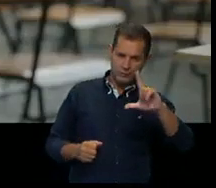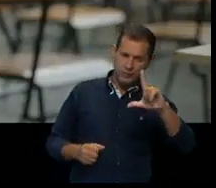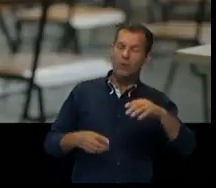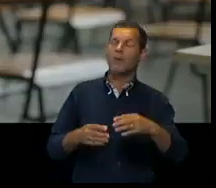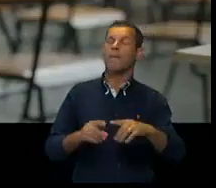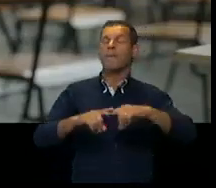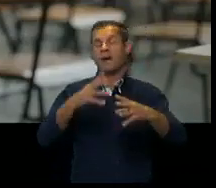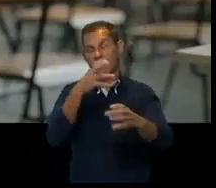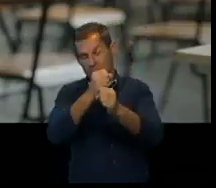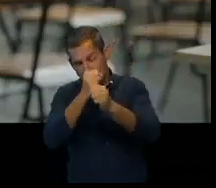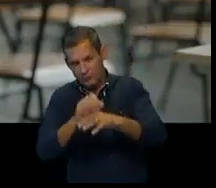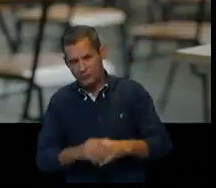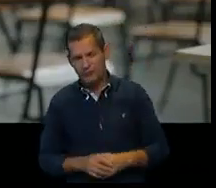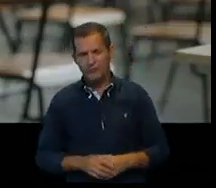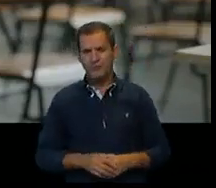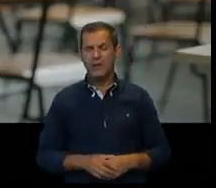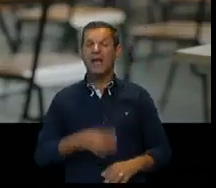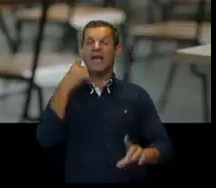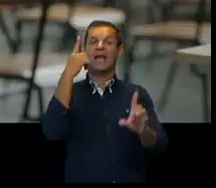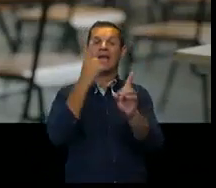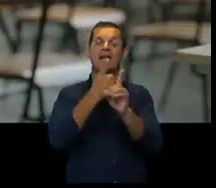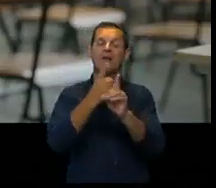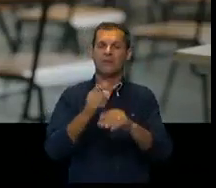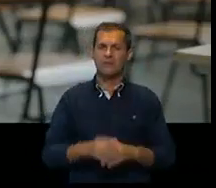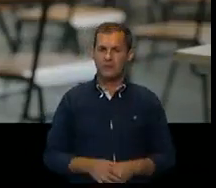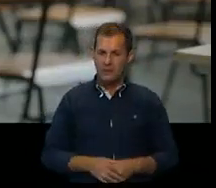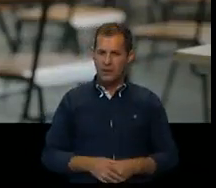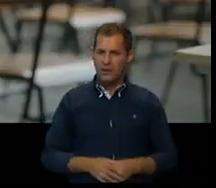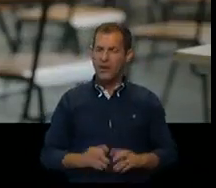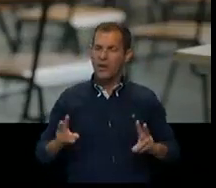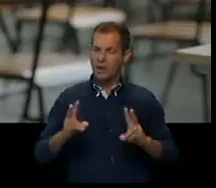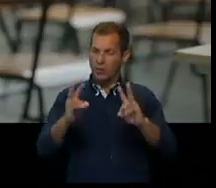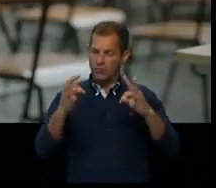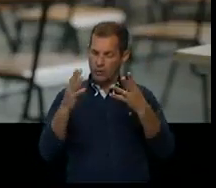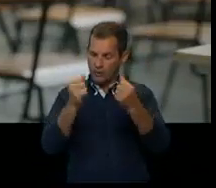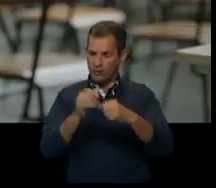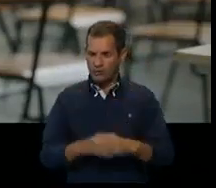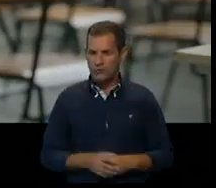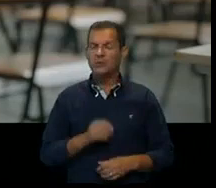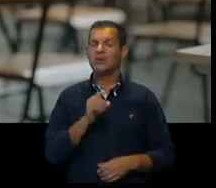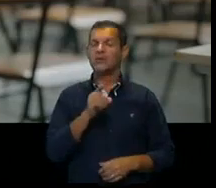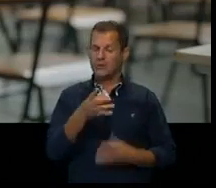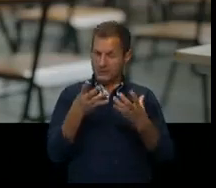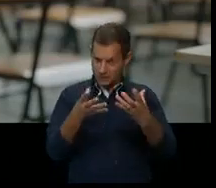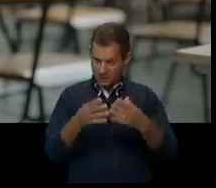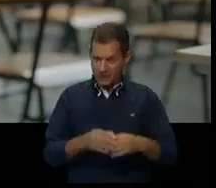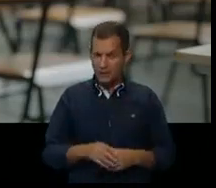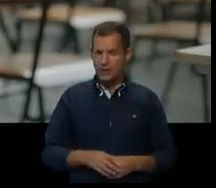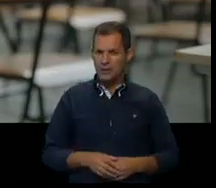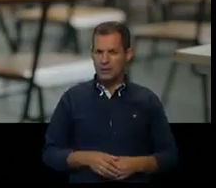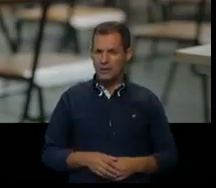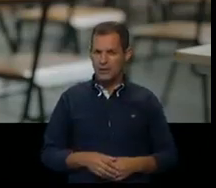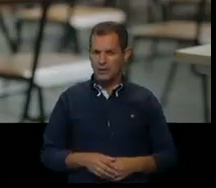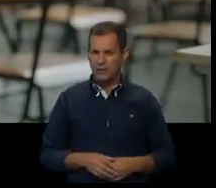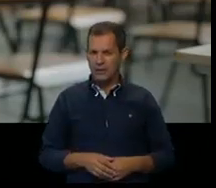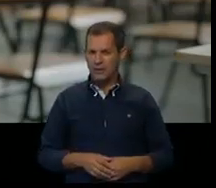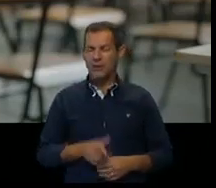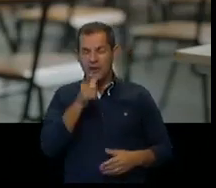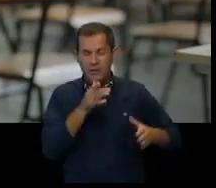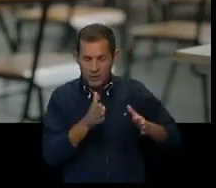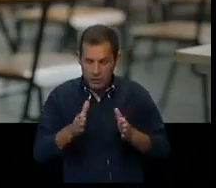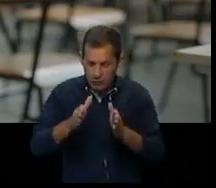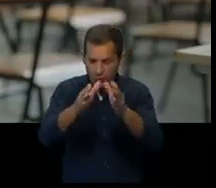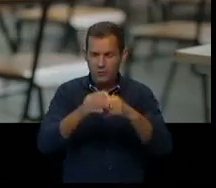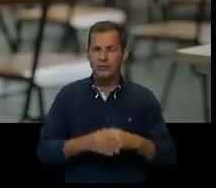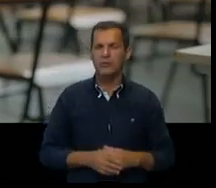com essa soma, encontra-se o volume total que você quer que escoe, que vá para o rio, no